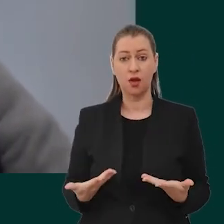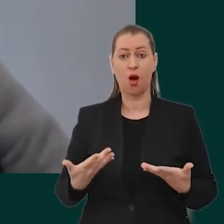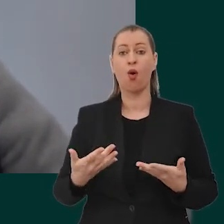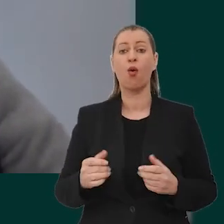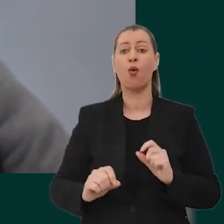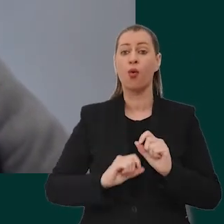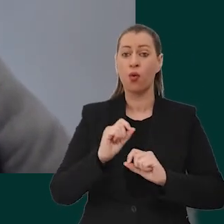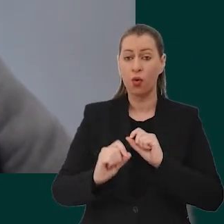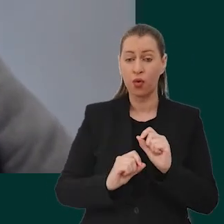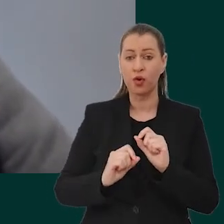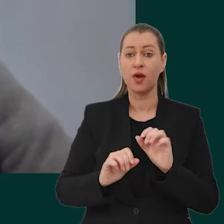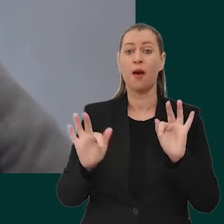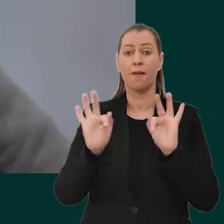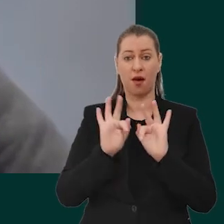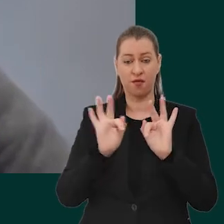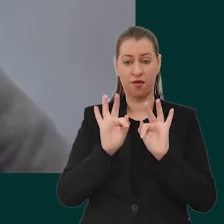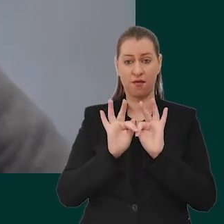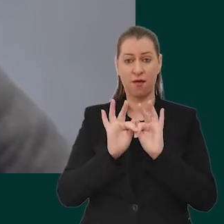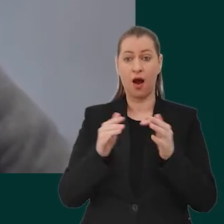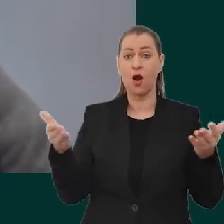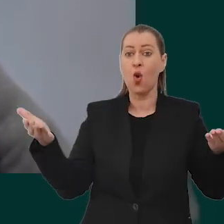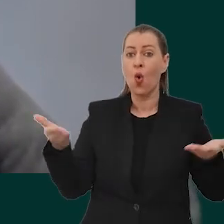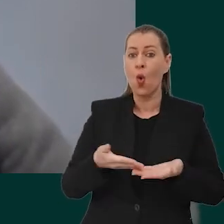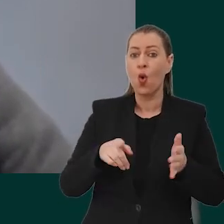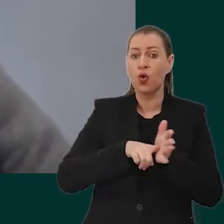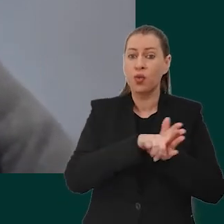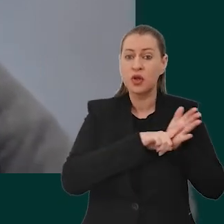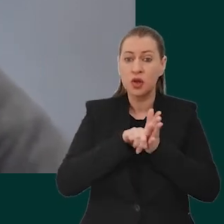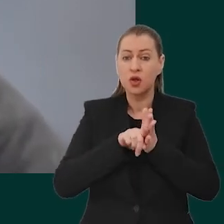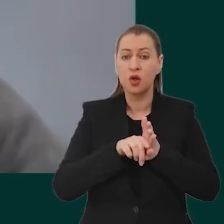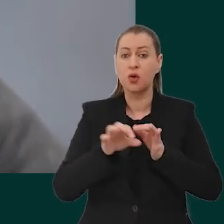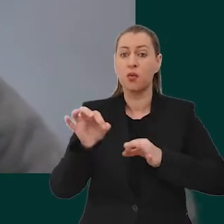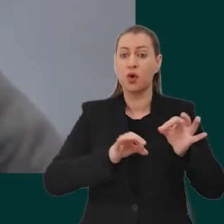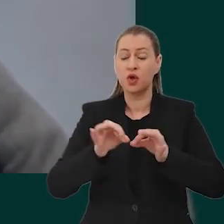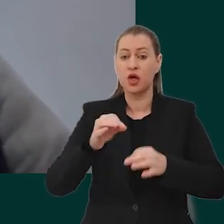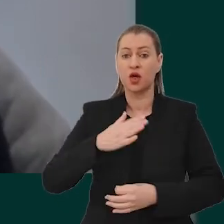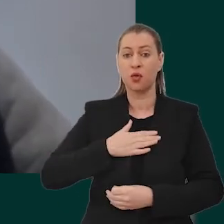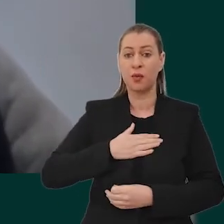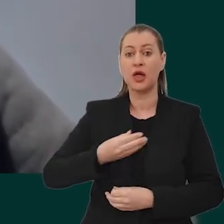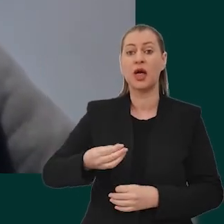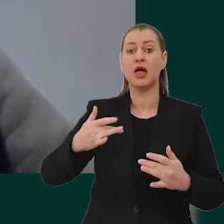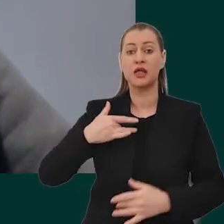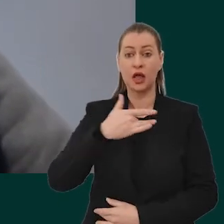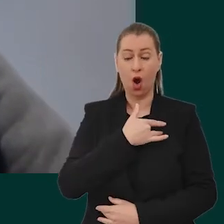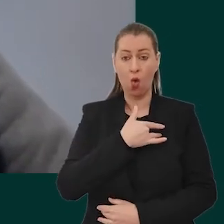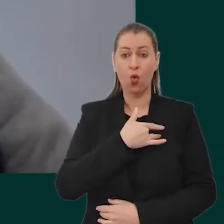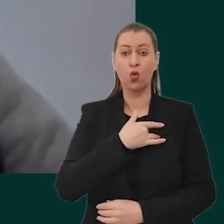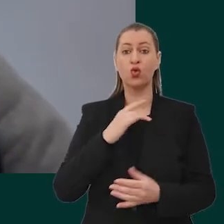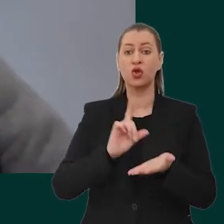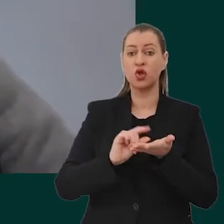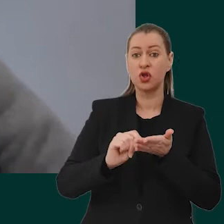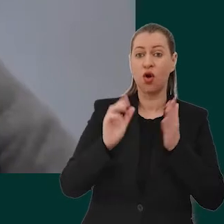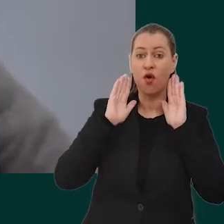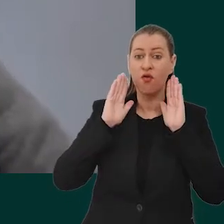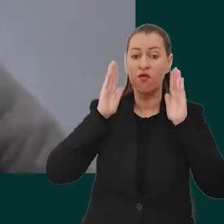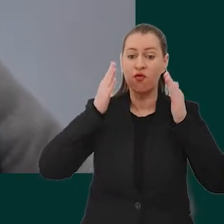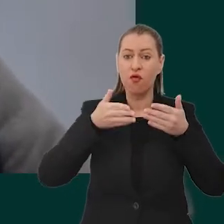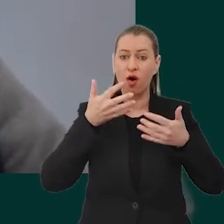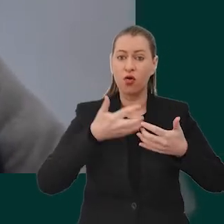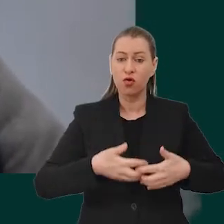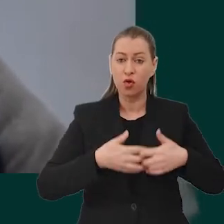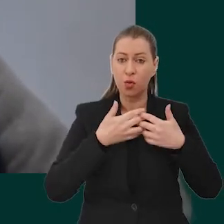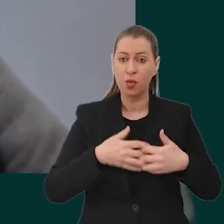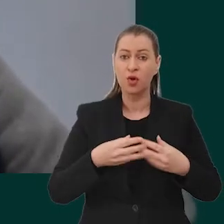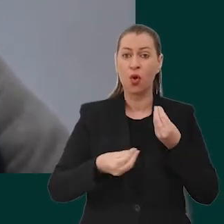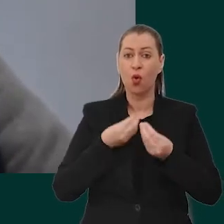aí no caso pela Universidade Fevale. Atualmente ela é pesquisadora do projeto Minha Saúde Digital, com foco em